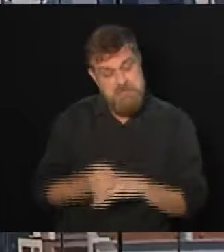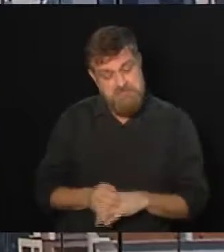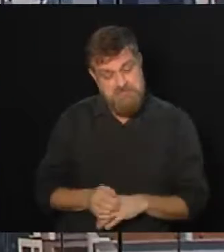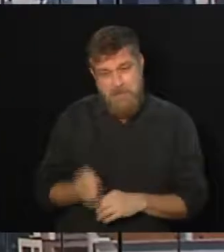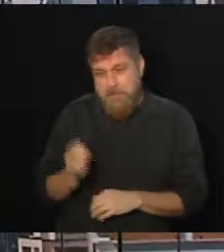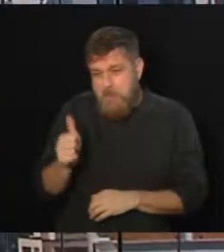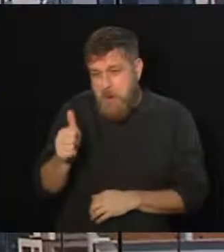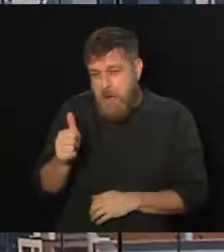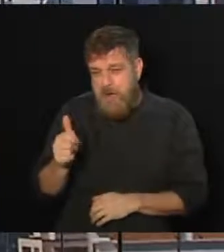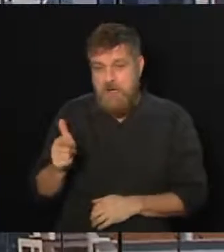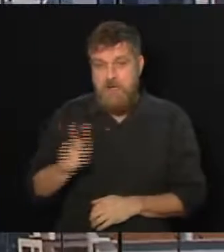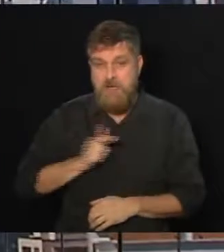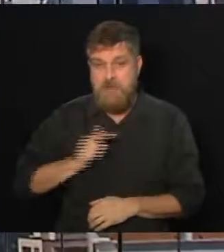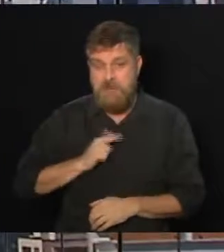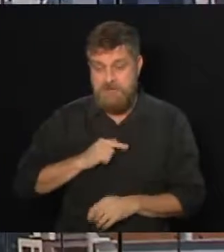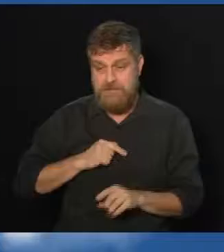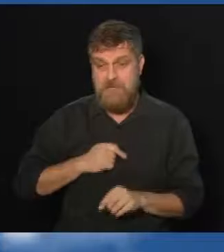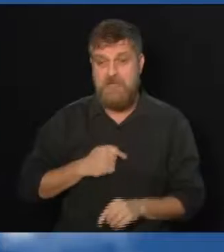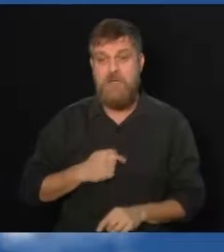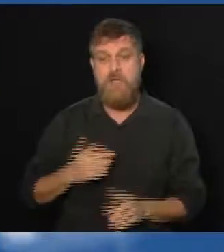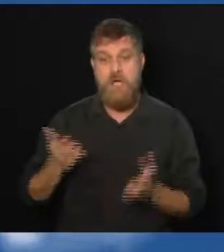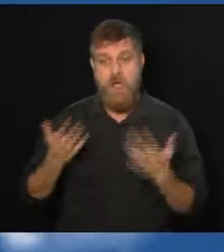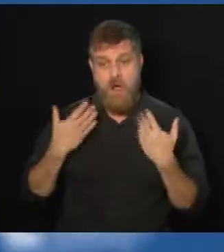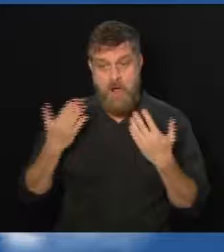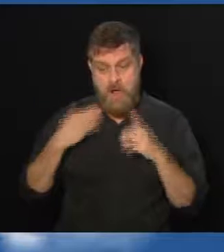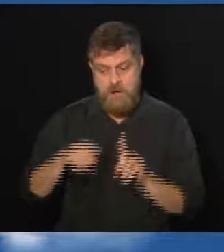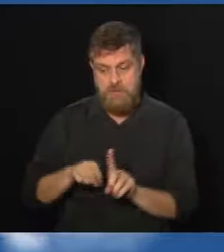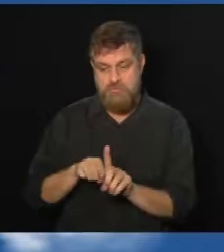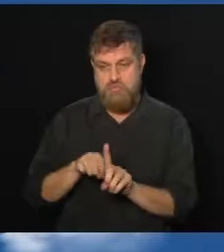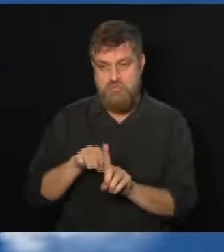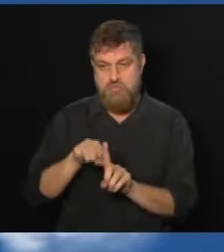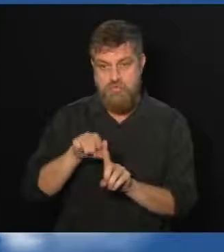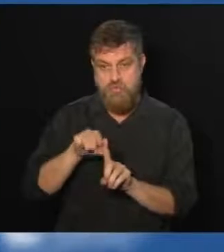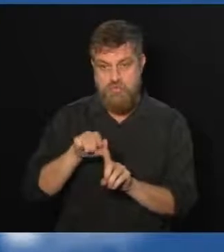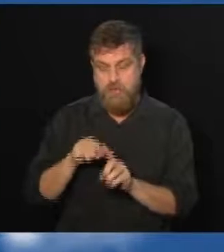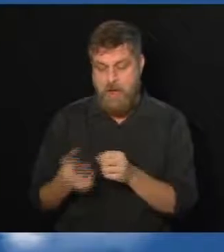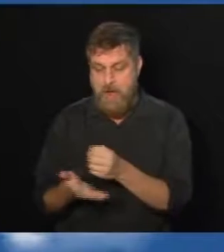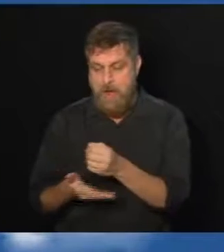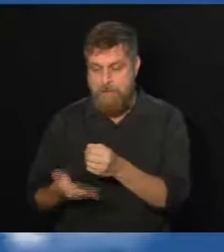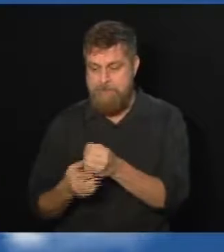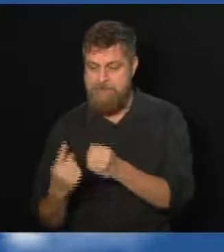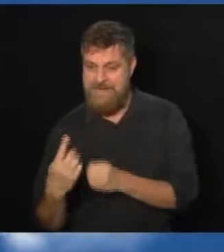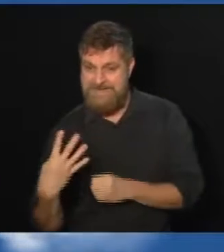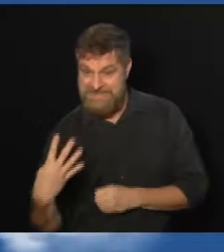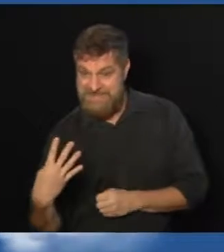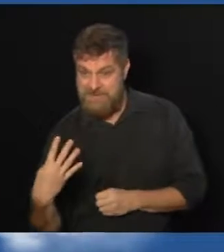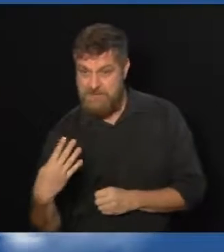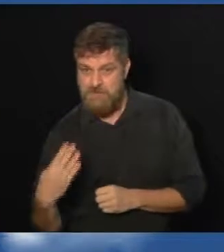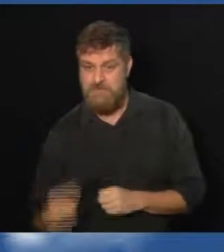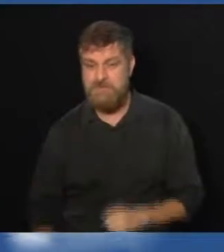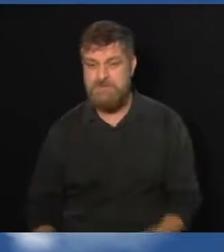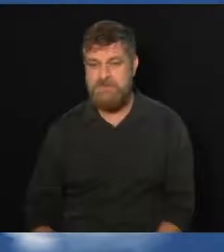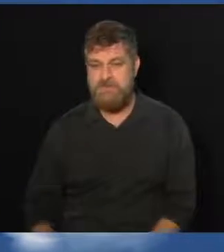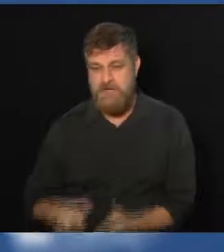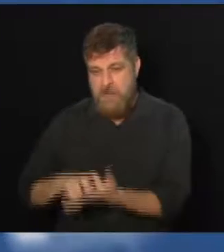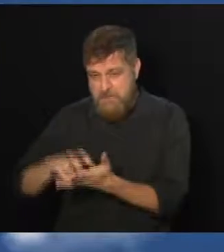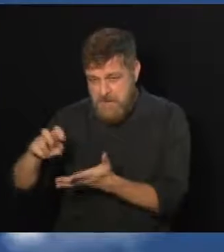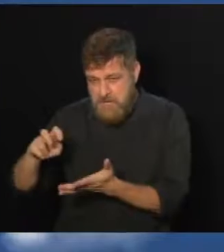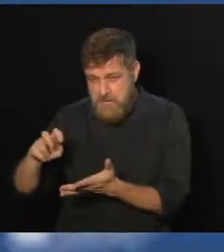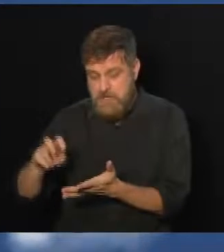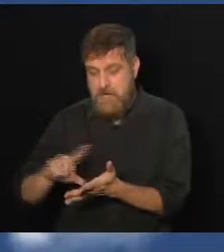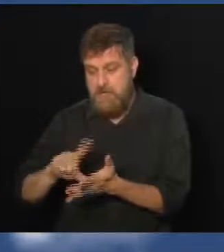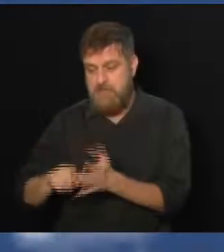A amplitude térmica volta a aumentar, hein? Olha só, mínima de 14 graus logo no início da